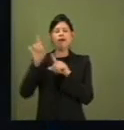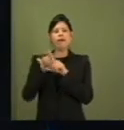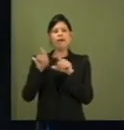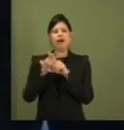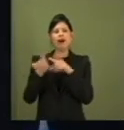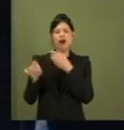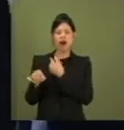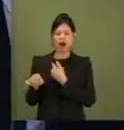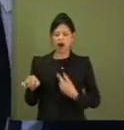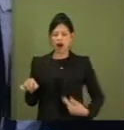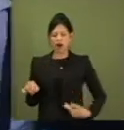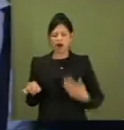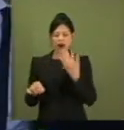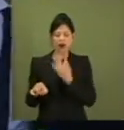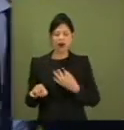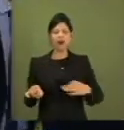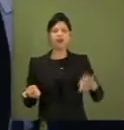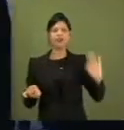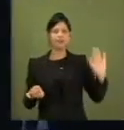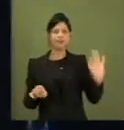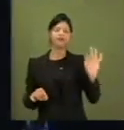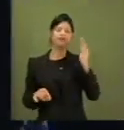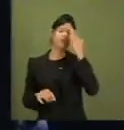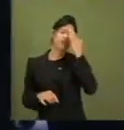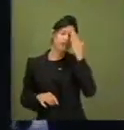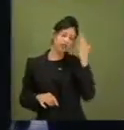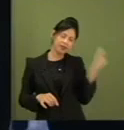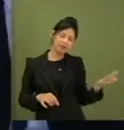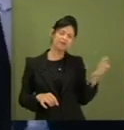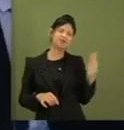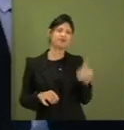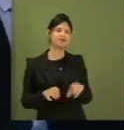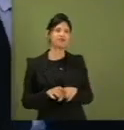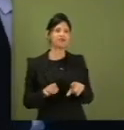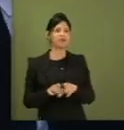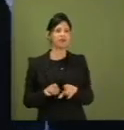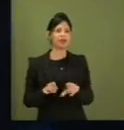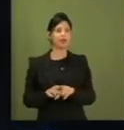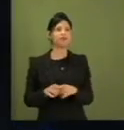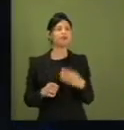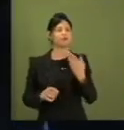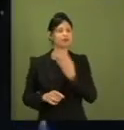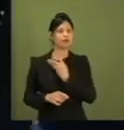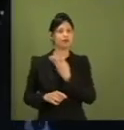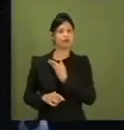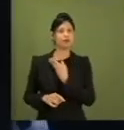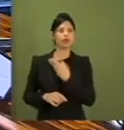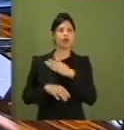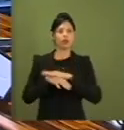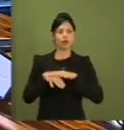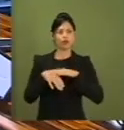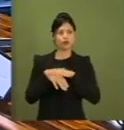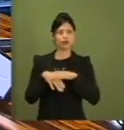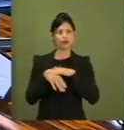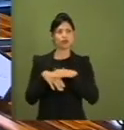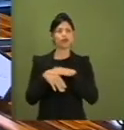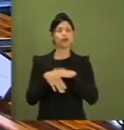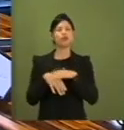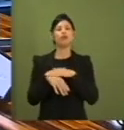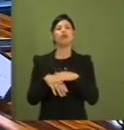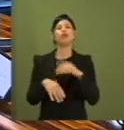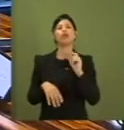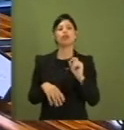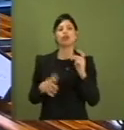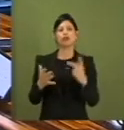o povo gaúcho. Muito obrigado também ao senhor Marcos Duval, que comentou comigo ali a situação do Rio Grande. E